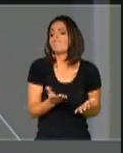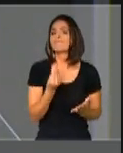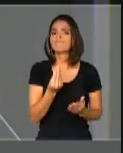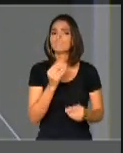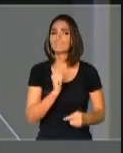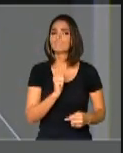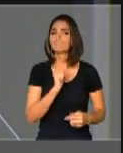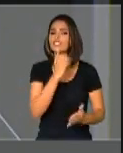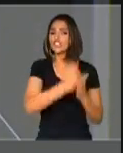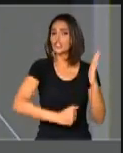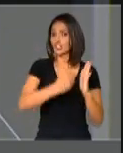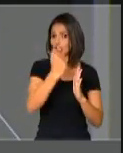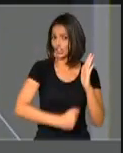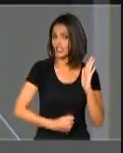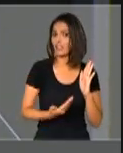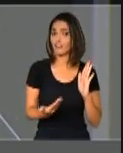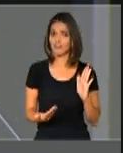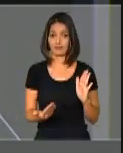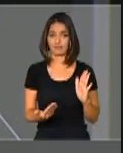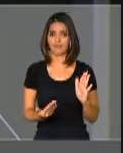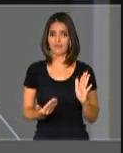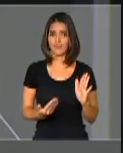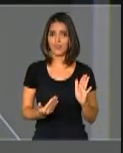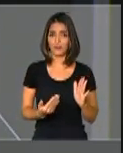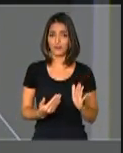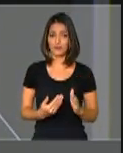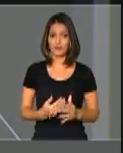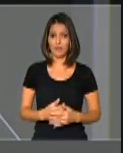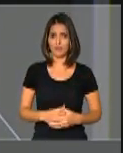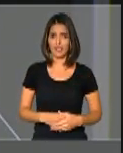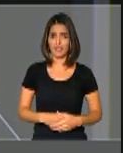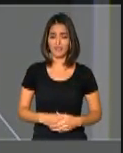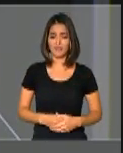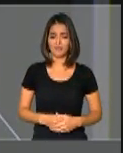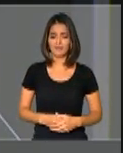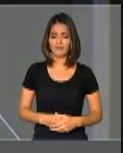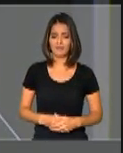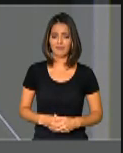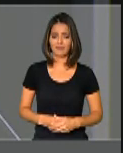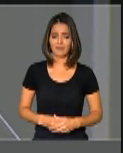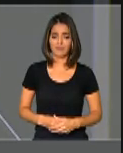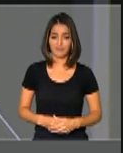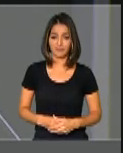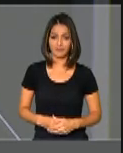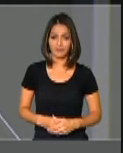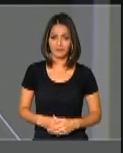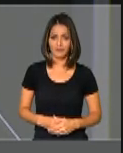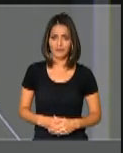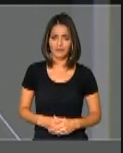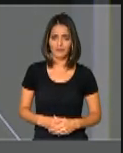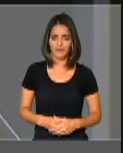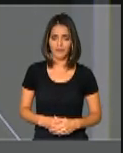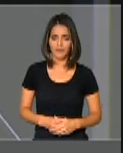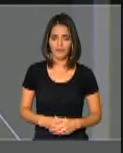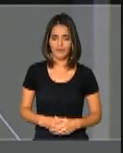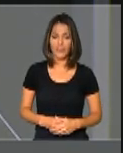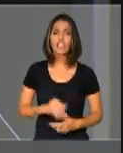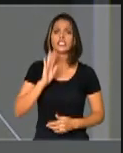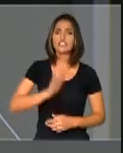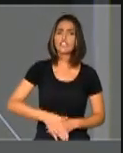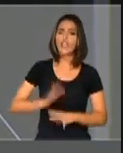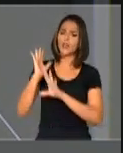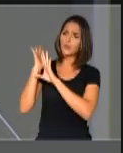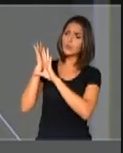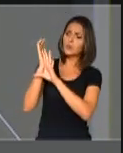números apresentados, inclusive, pelo deputado Molon, era de que, ao passar dos